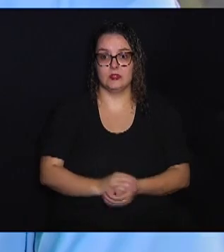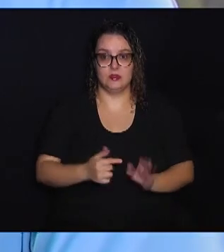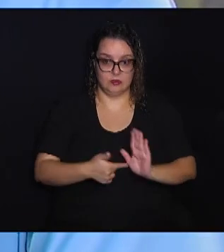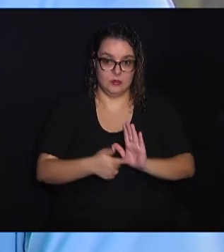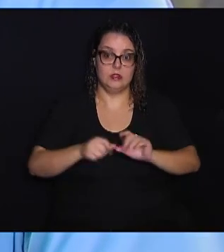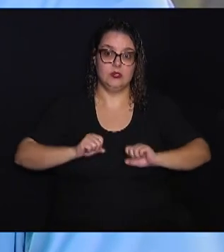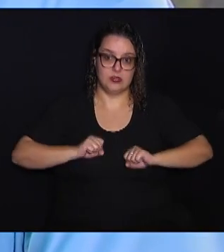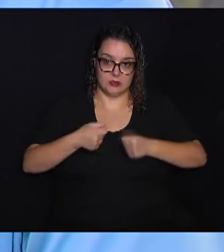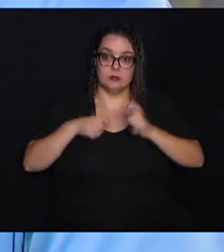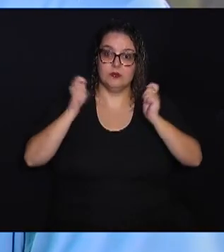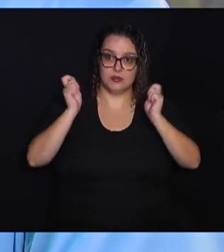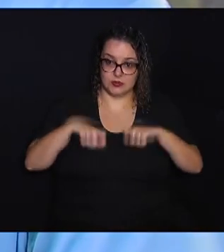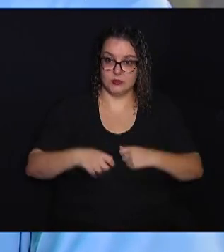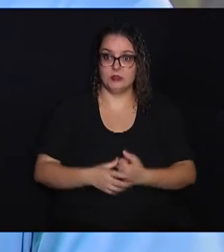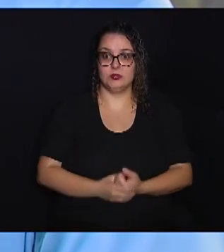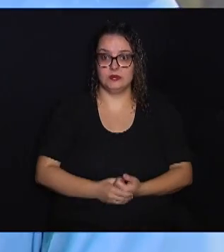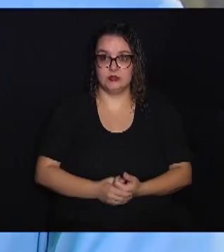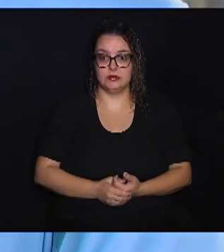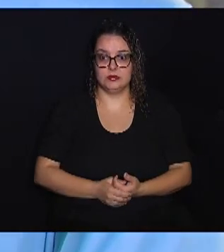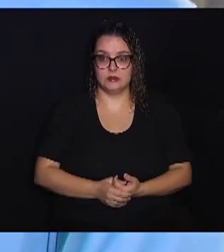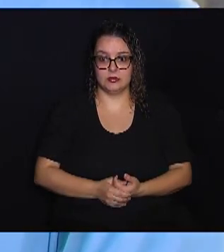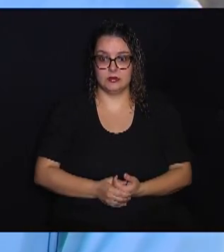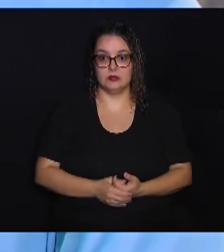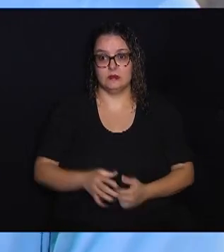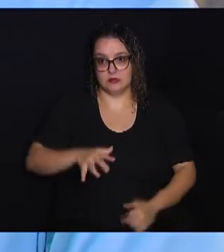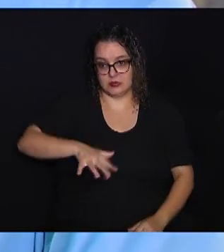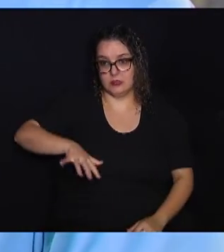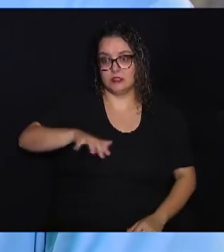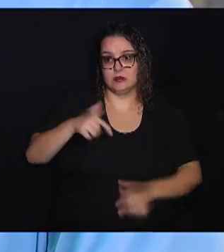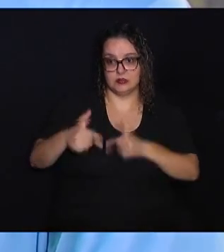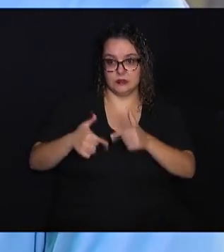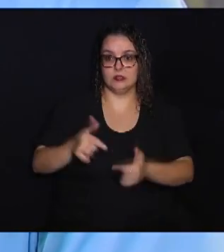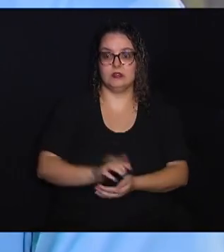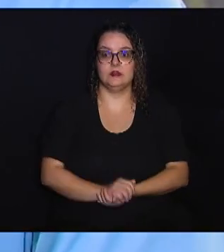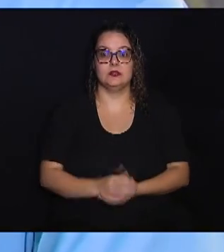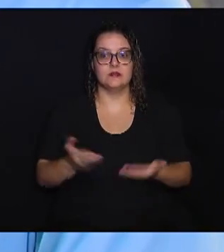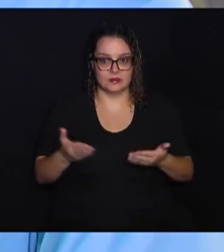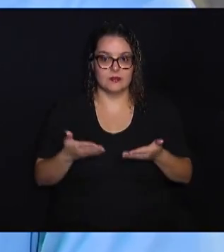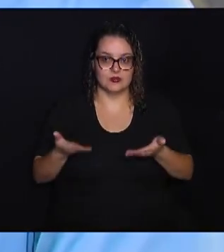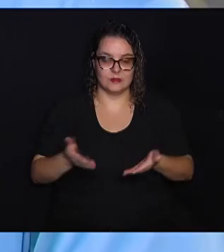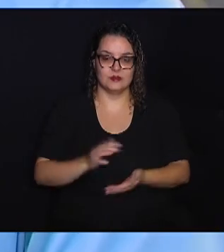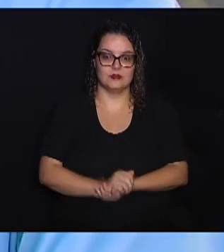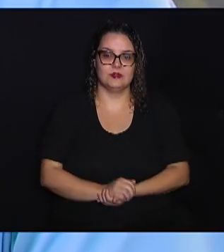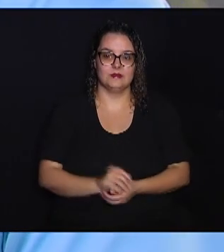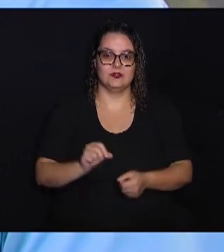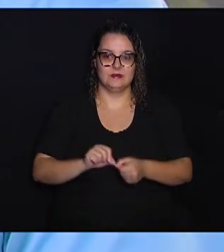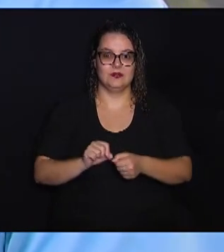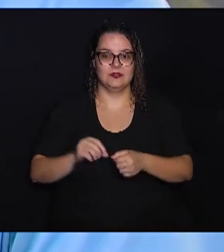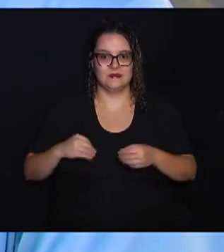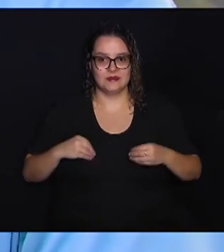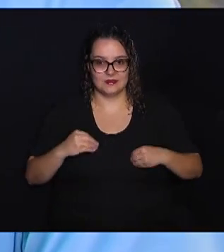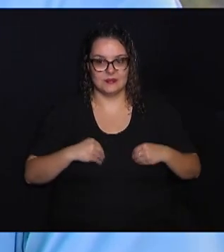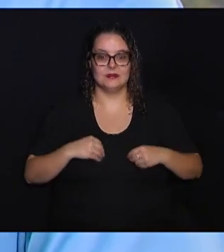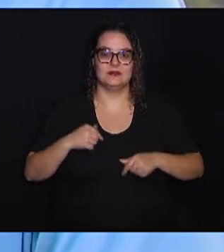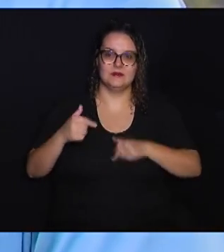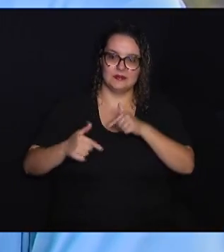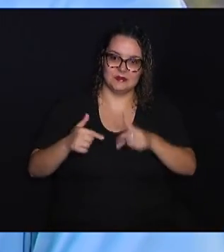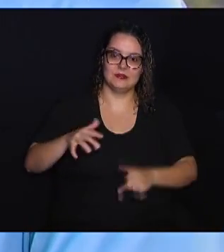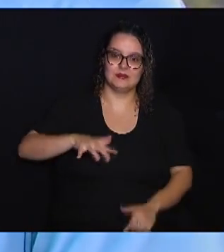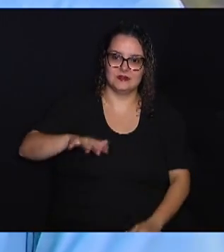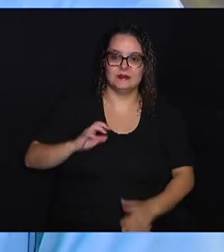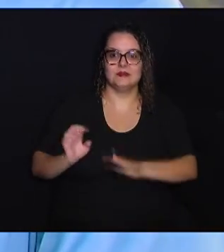esforço, capacidade, né, de ir pro mercado, né, e hoje eu tô indo, fazendo um exame para o mercado de trabalho na